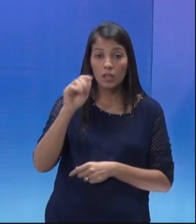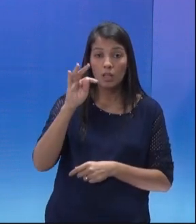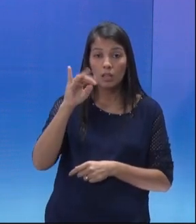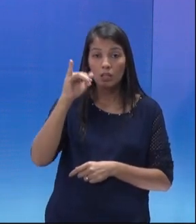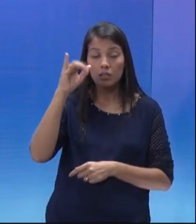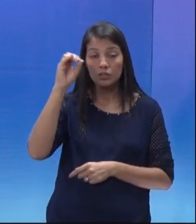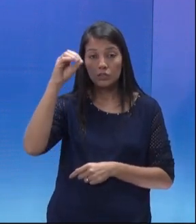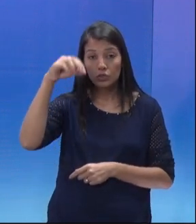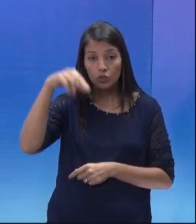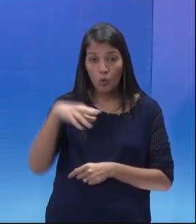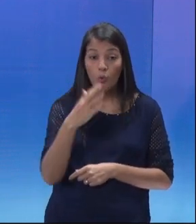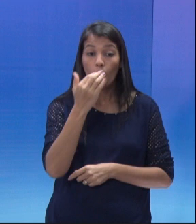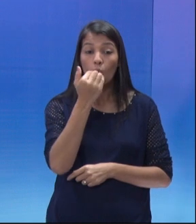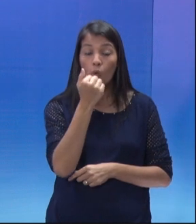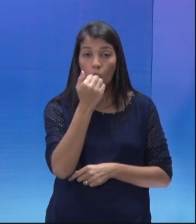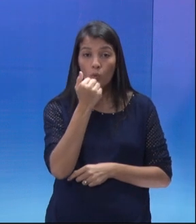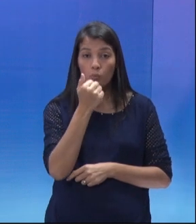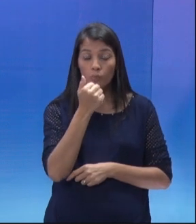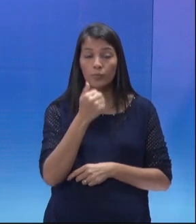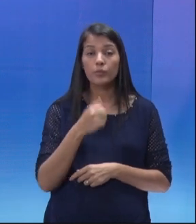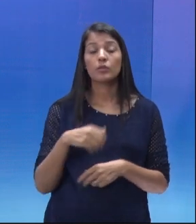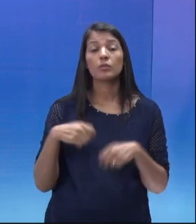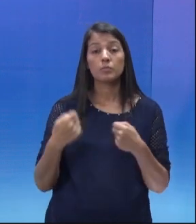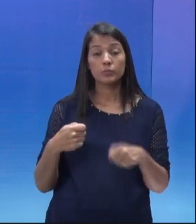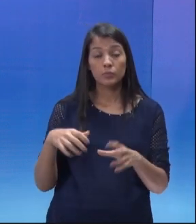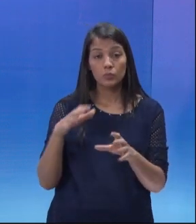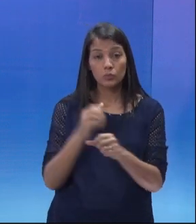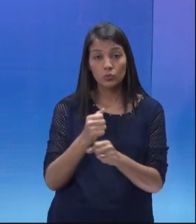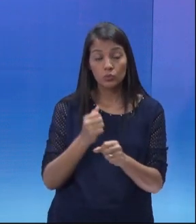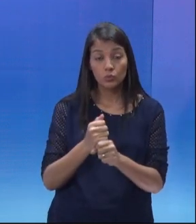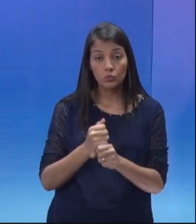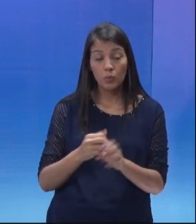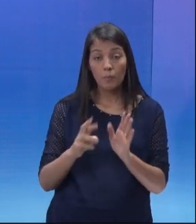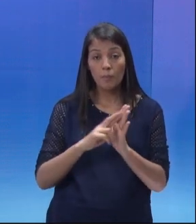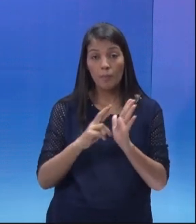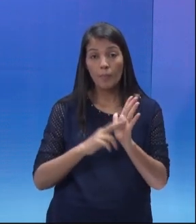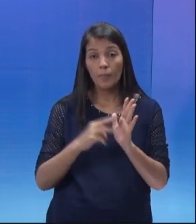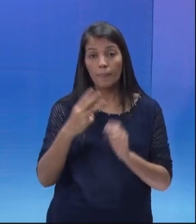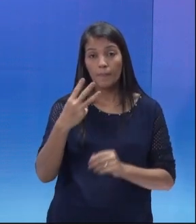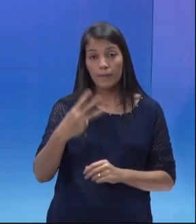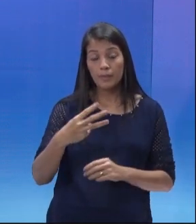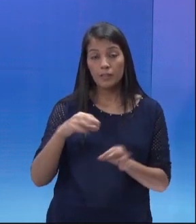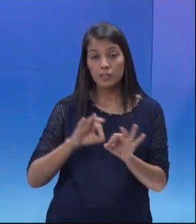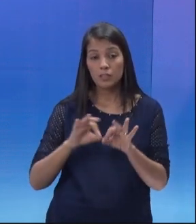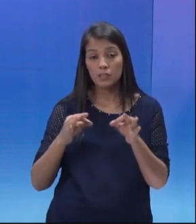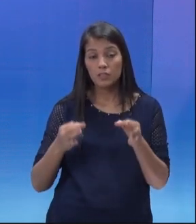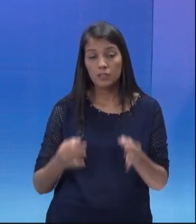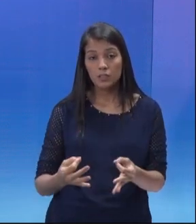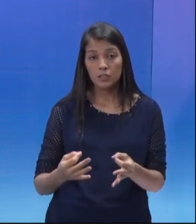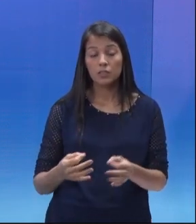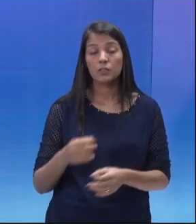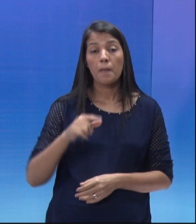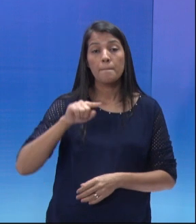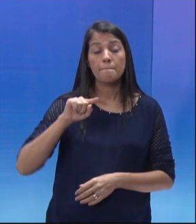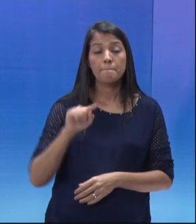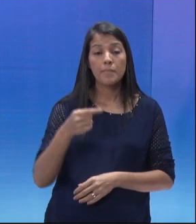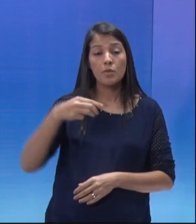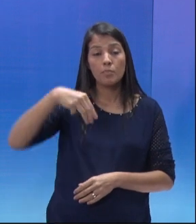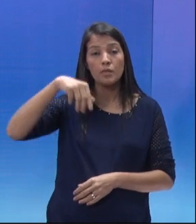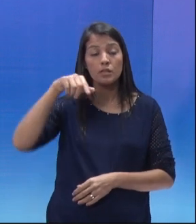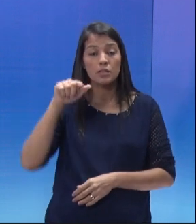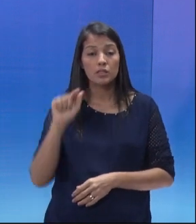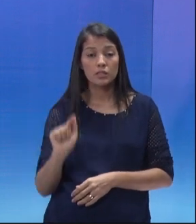apenas 200 gramas, fazendo uma regra de 3 simples, nós vamos chegar num valor de dose letal para o